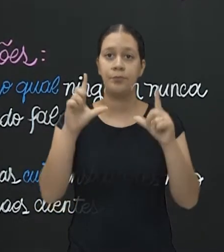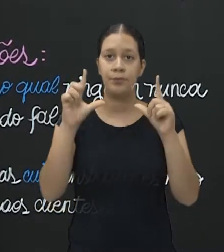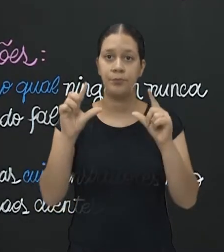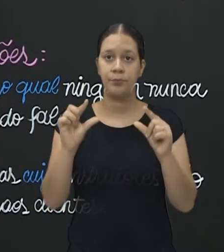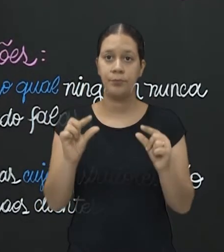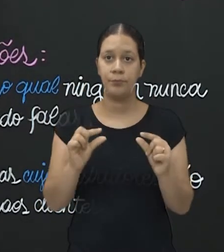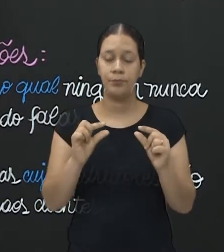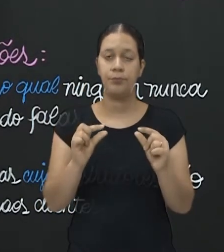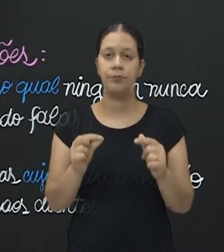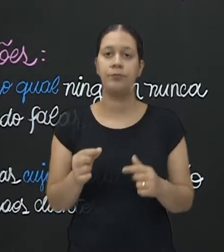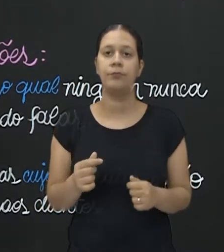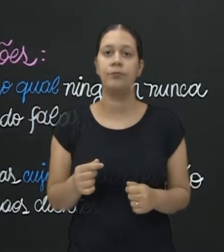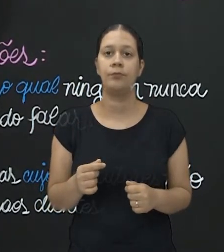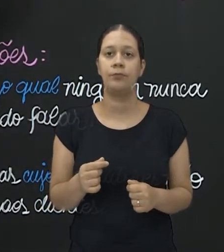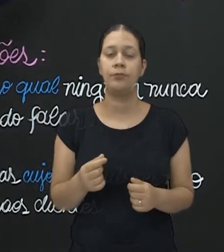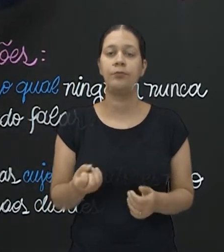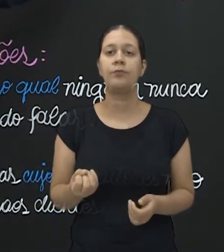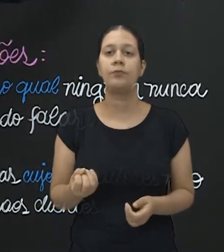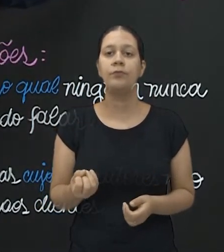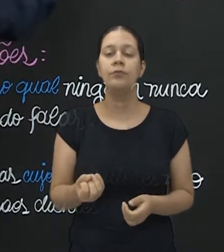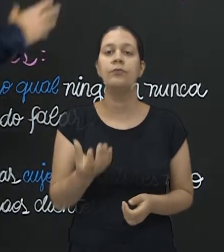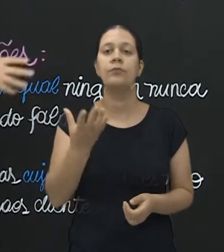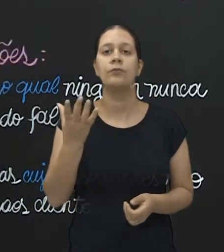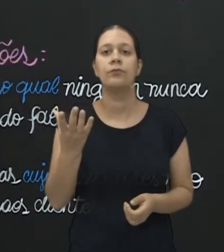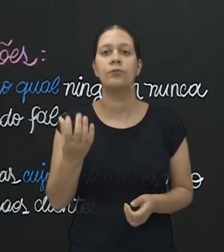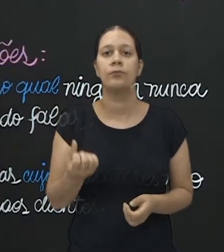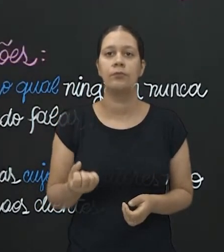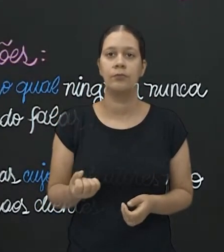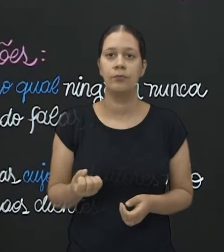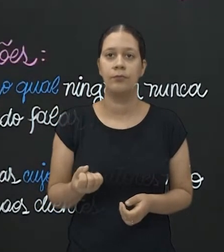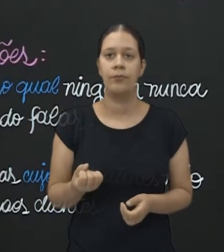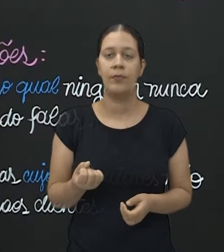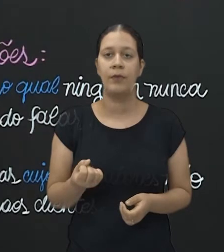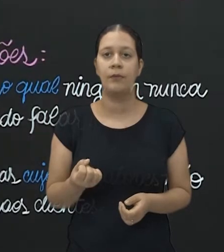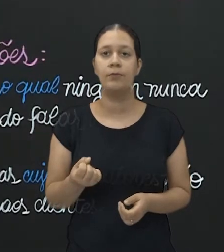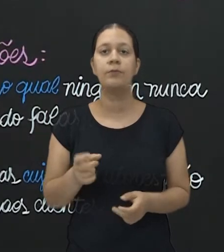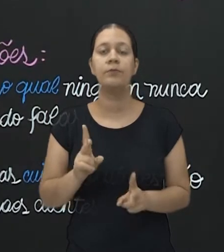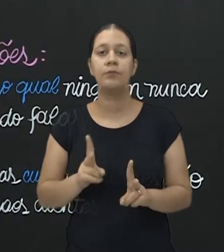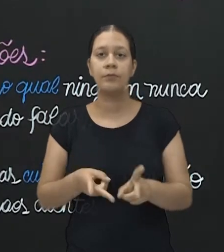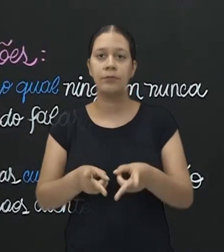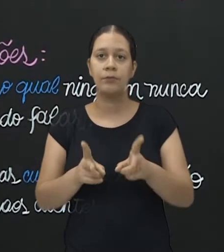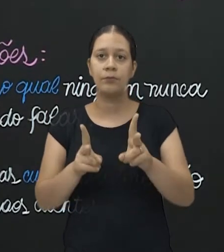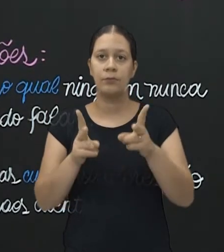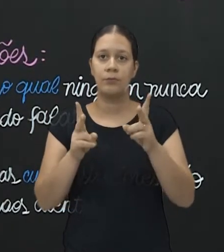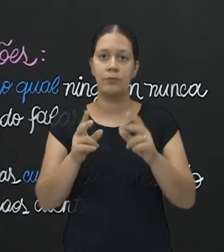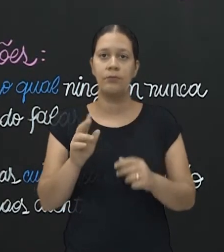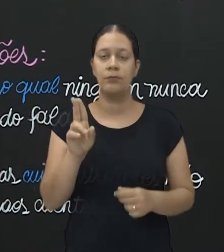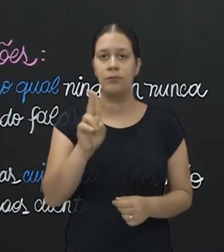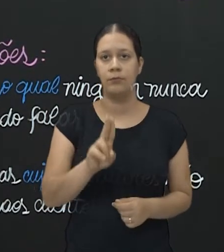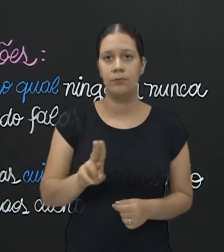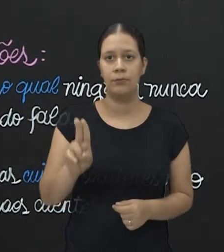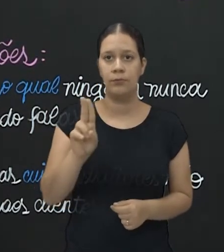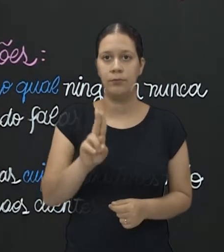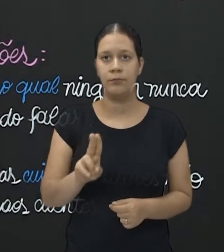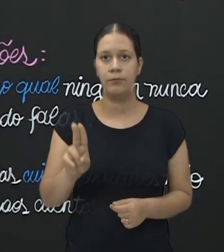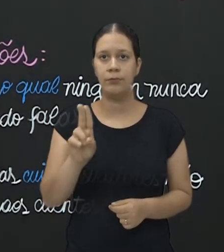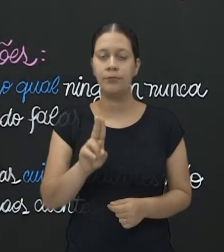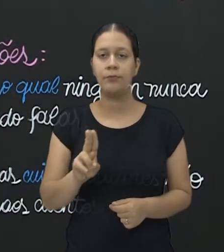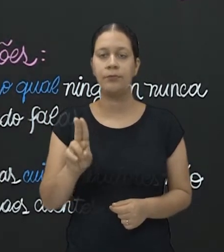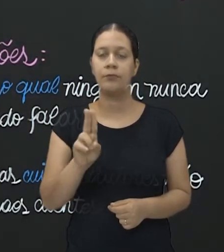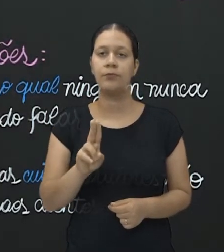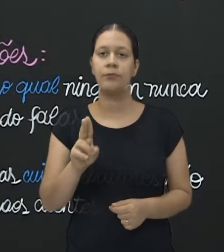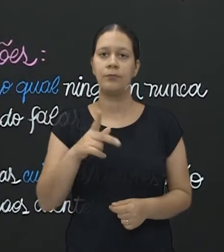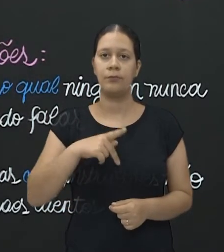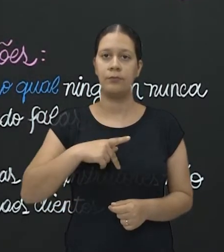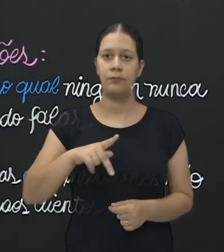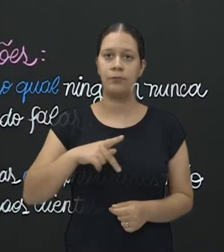Por exemplo, os pronomes quanto, quantos, quantas, nem sempre a gente está utilizando com tanta frequência assim, mas eles existem, é importante que a gente compreenda. O